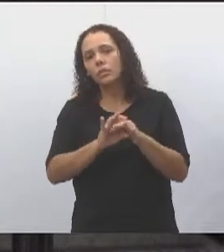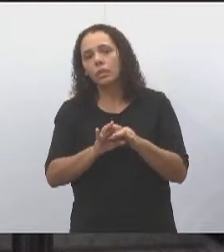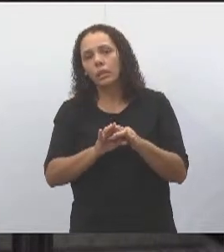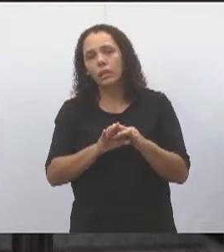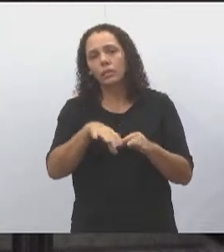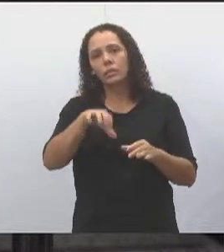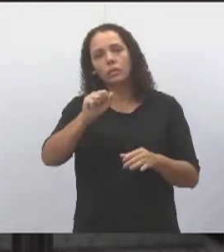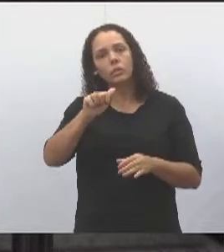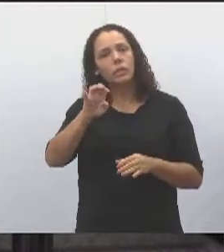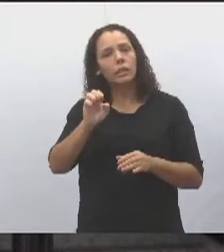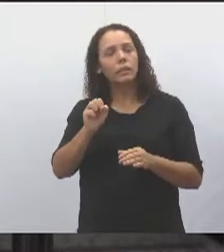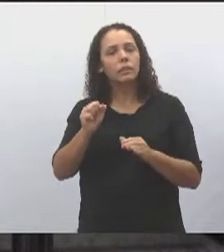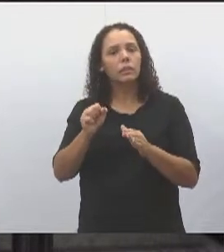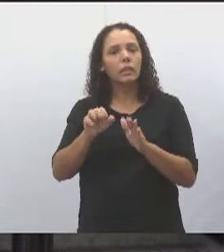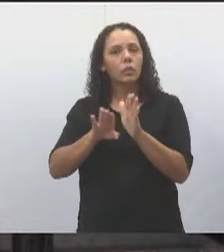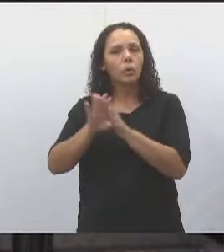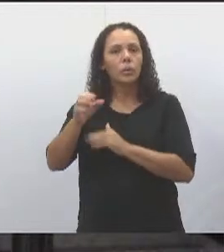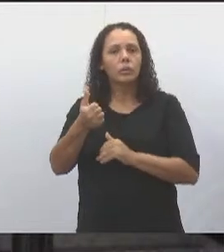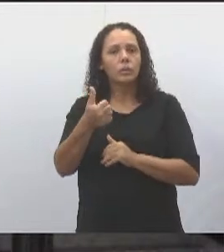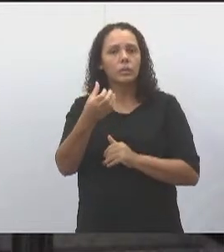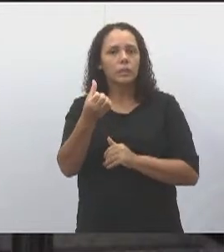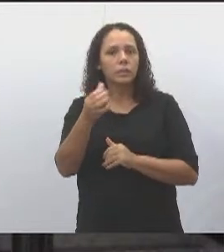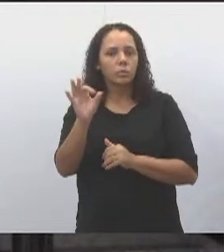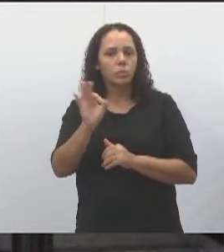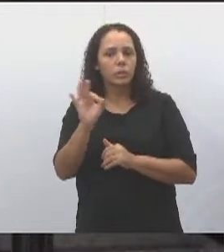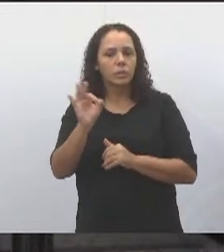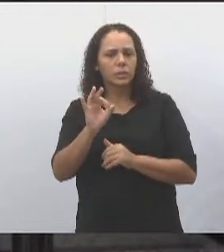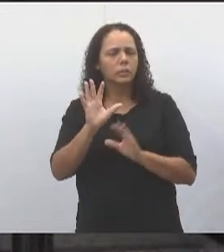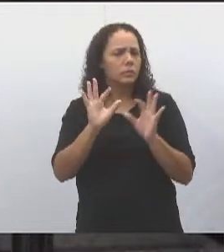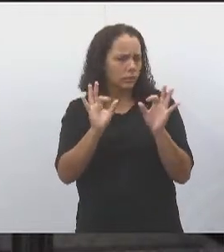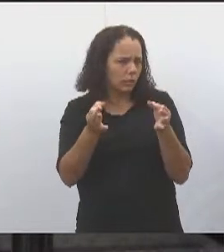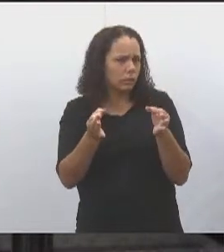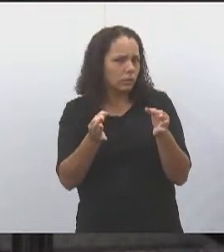SAI está recebendo um aumento, acho que 16%, né?